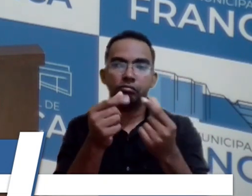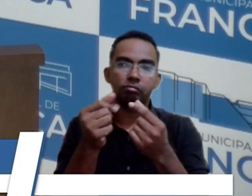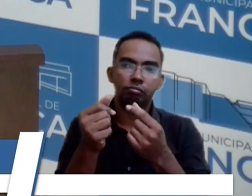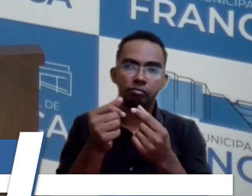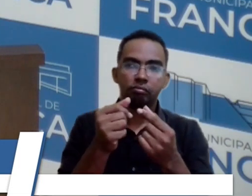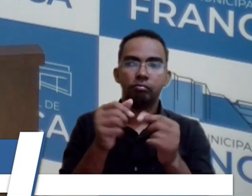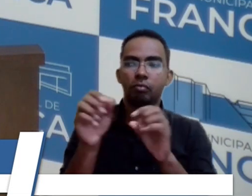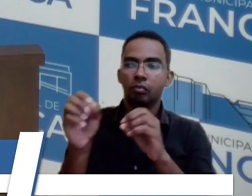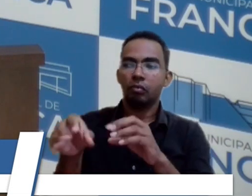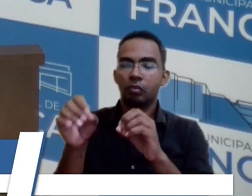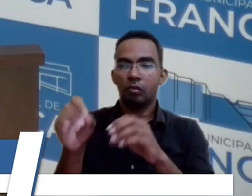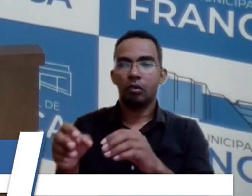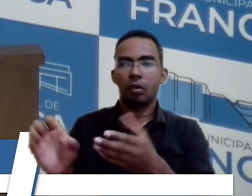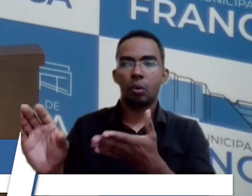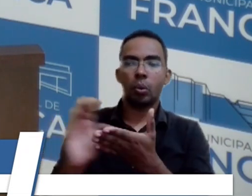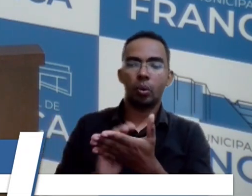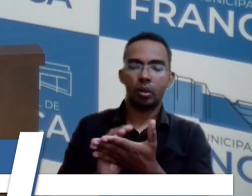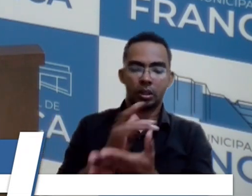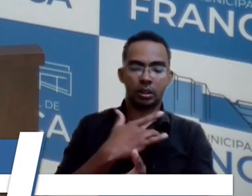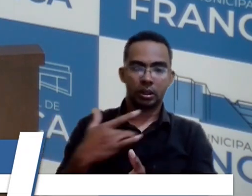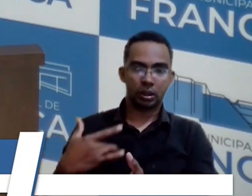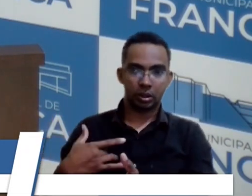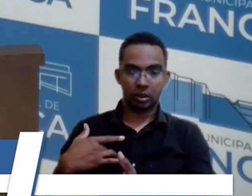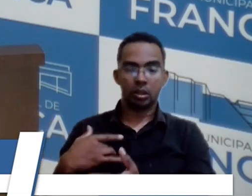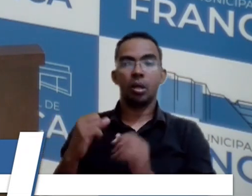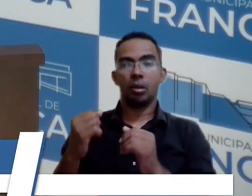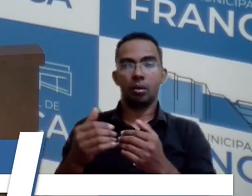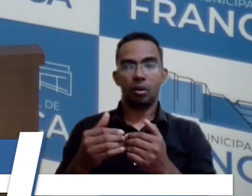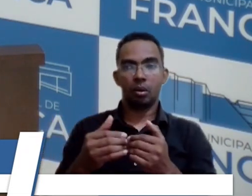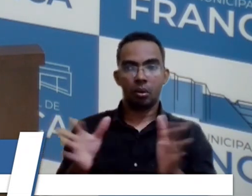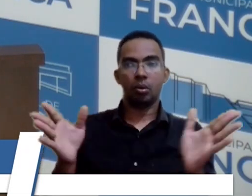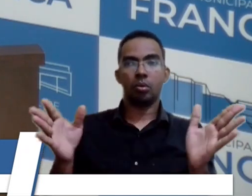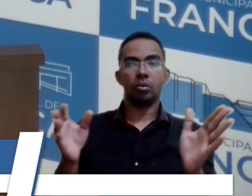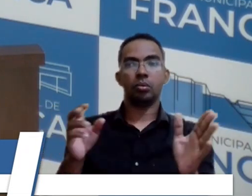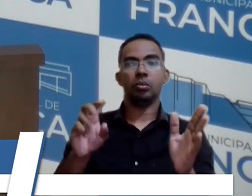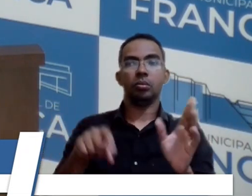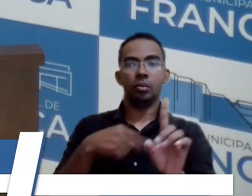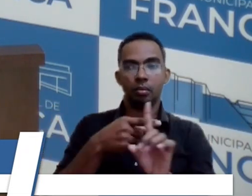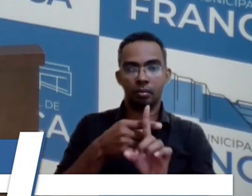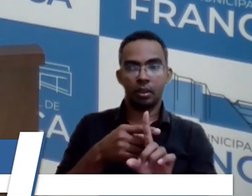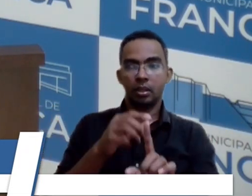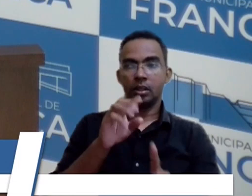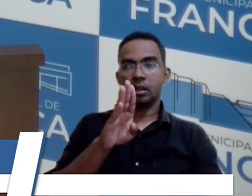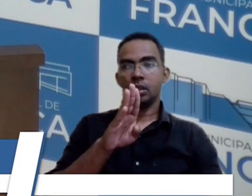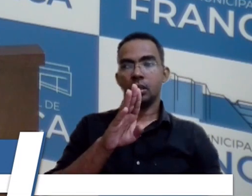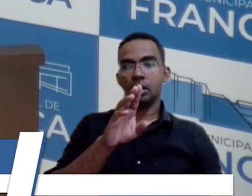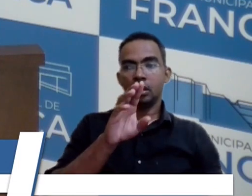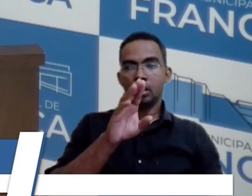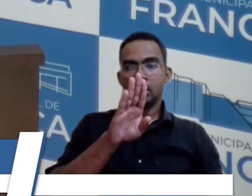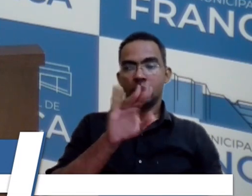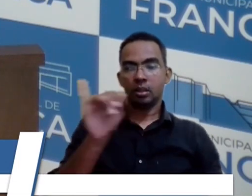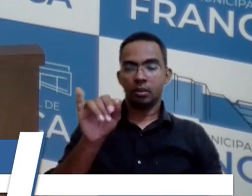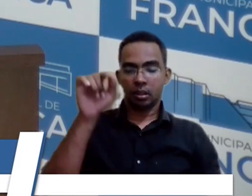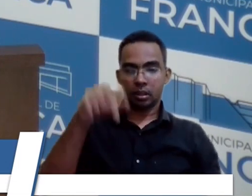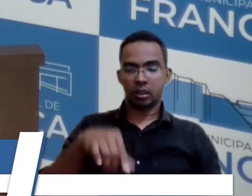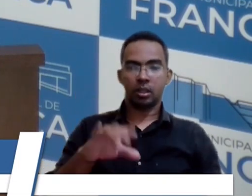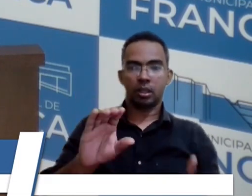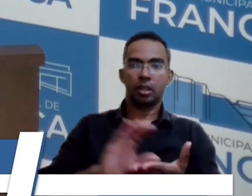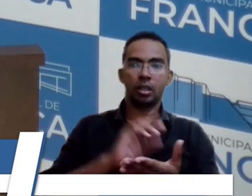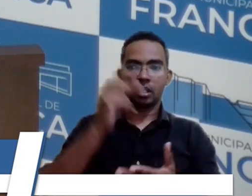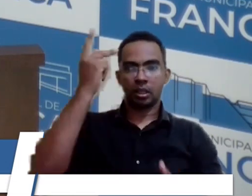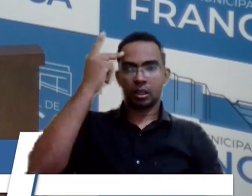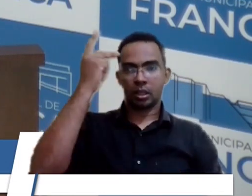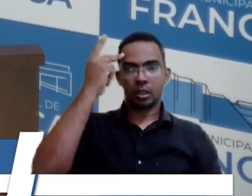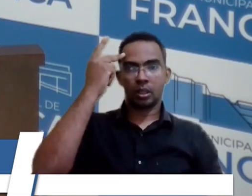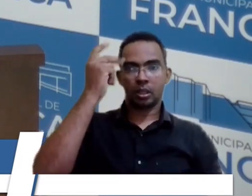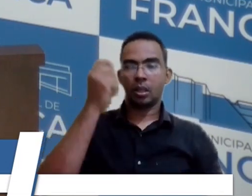educação, mandar para a saúde, para que abra aí mais 6 bi para investimento em todo o estado de São Paulo.